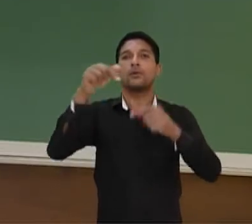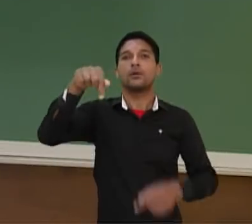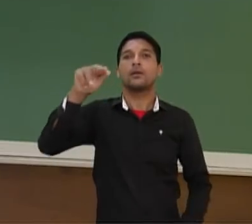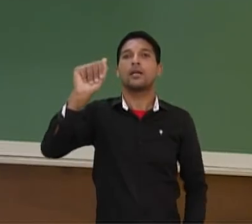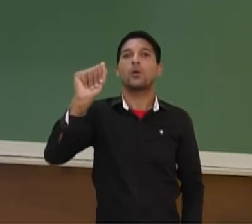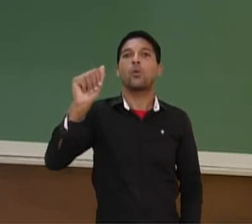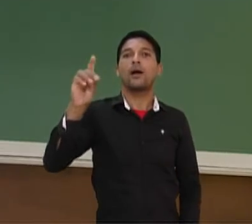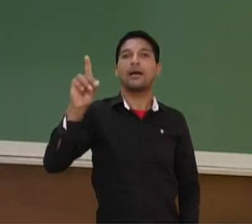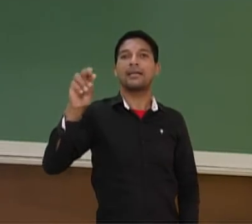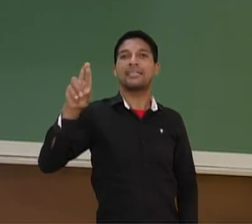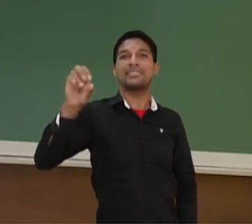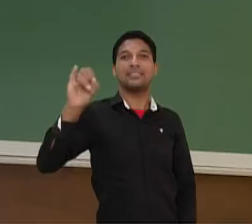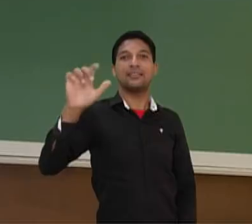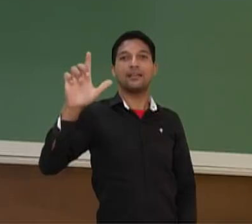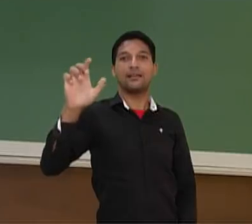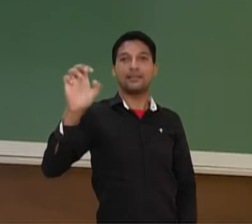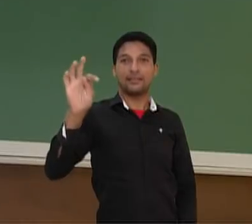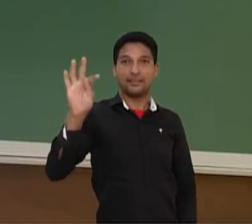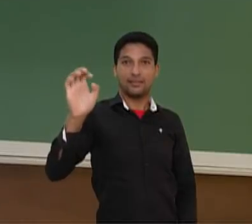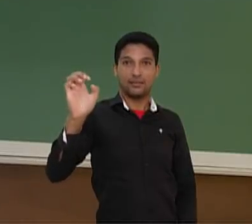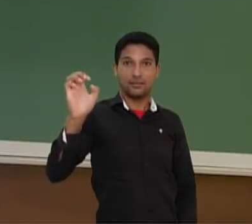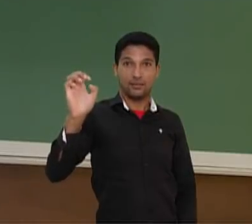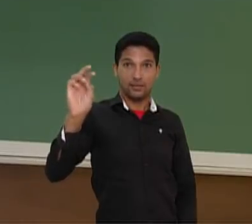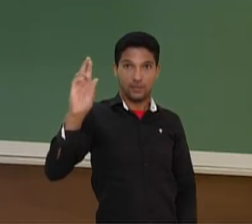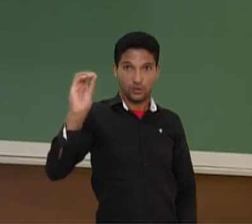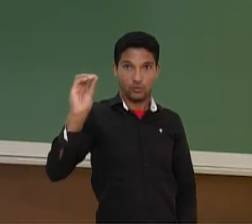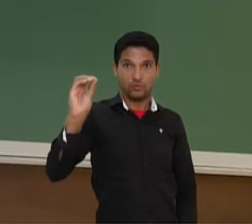que tem dois pares de lados paralelos?